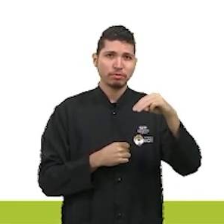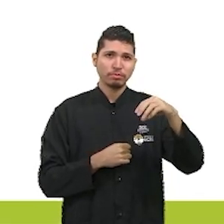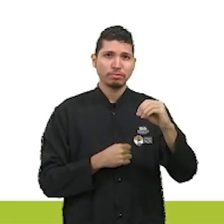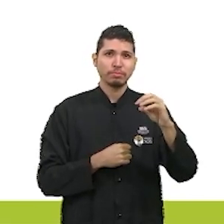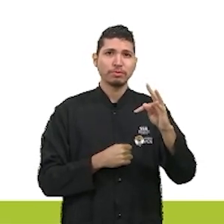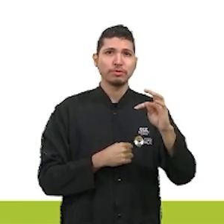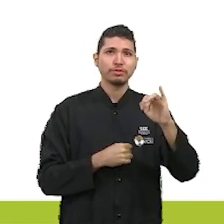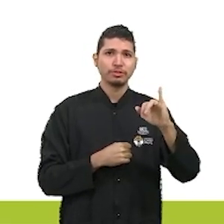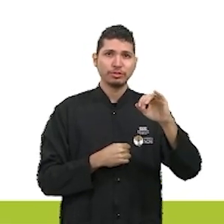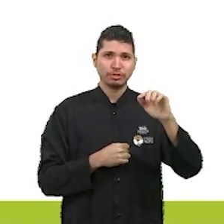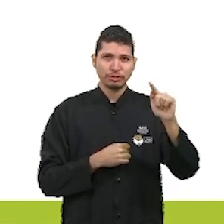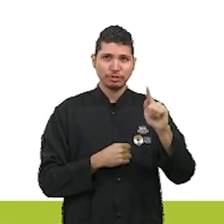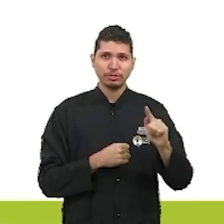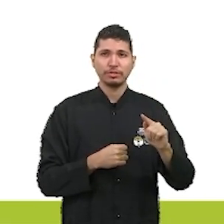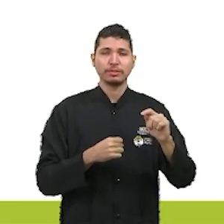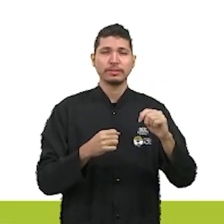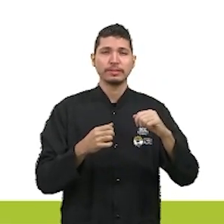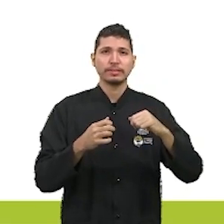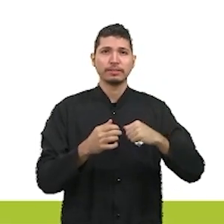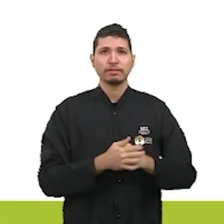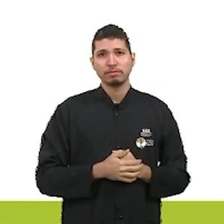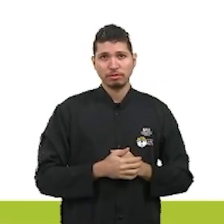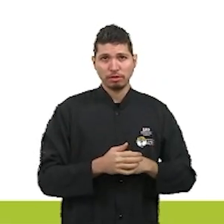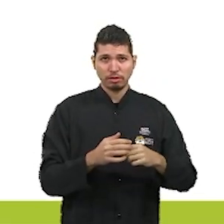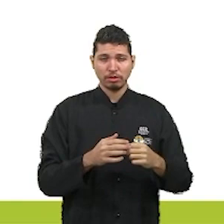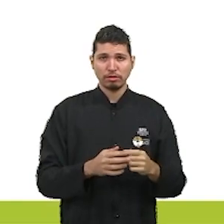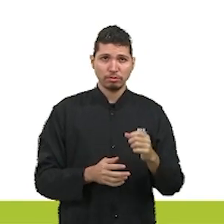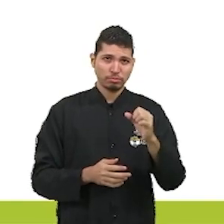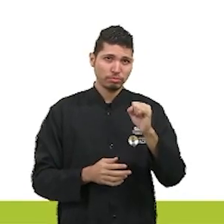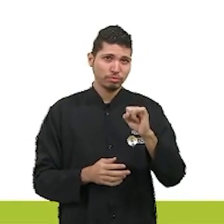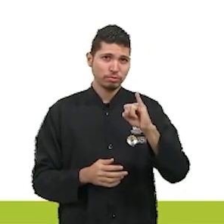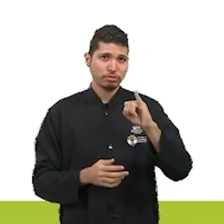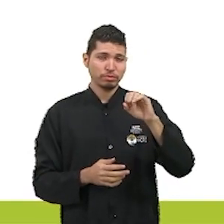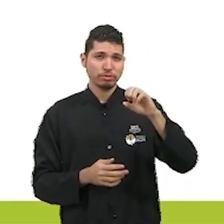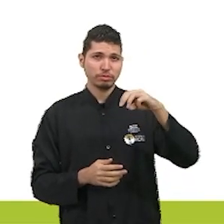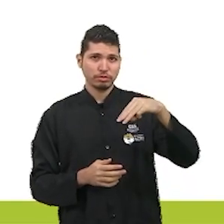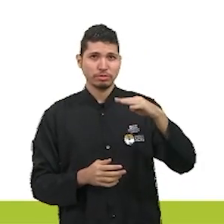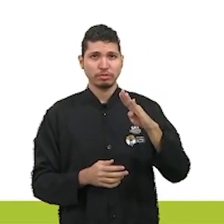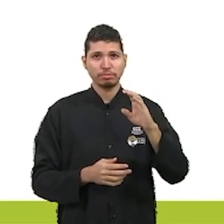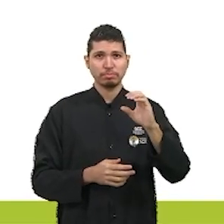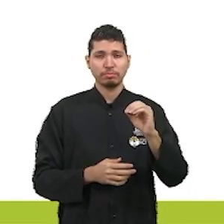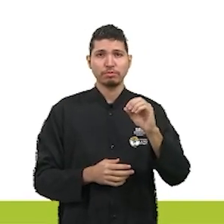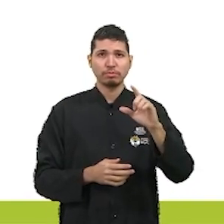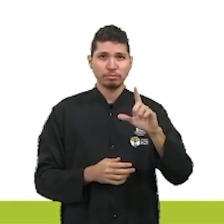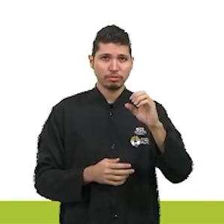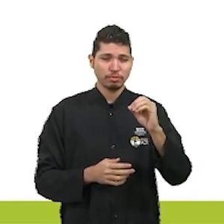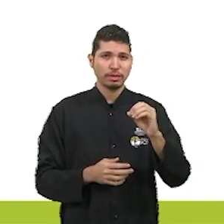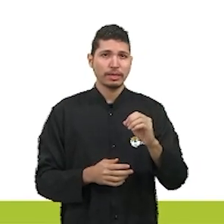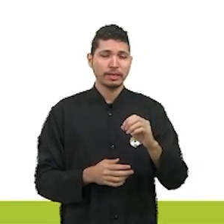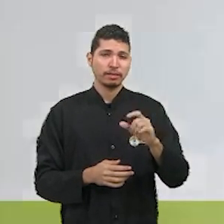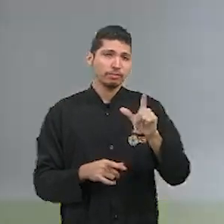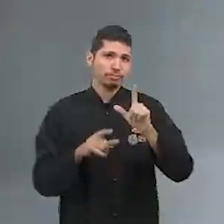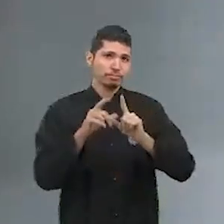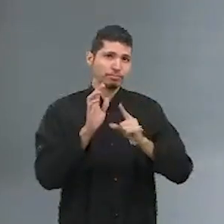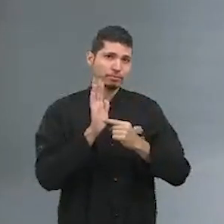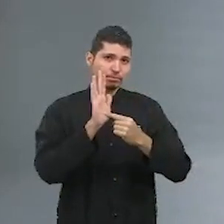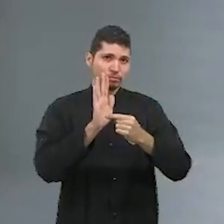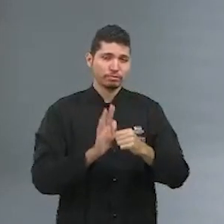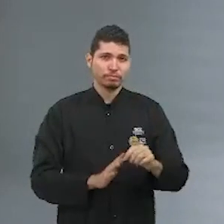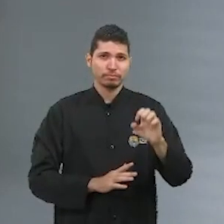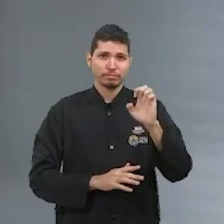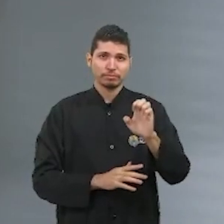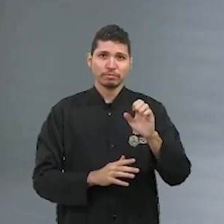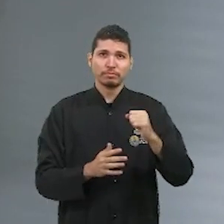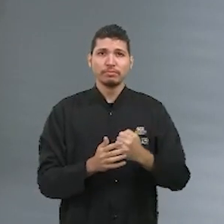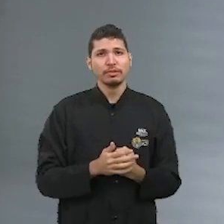é esse Ezinho, que é a medida em volts. A medida continua sendo em volts, gente. Ah, professora, mas em outros casos eu posso ver aquele